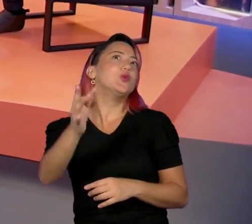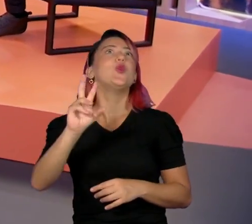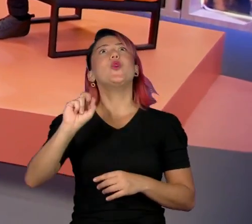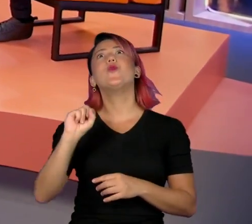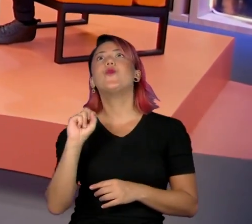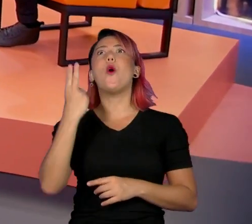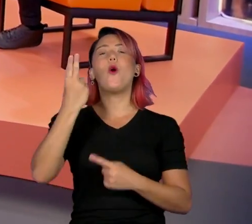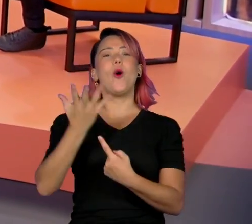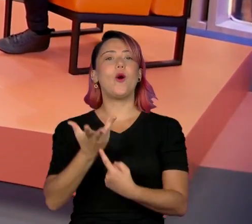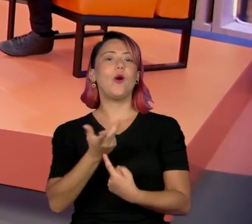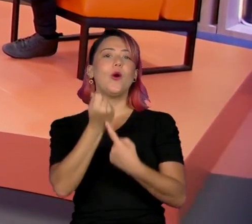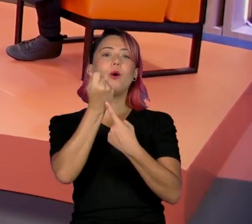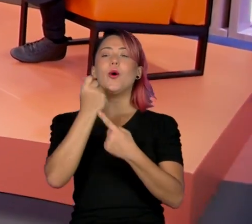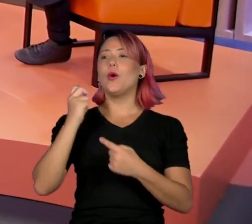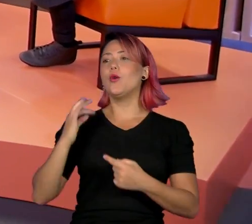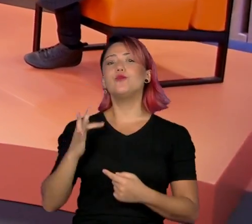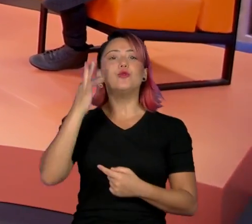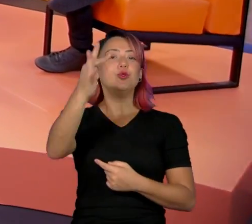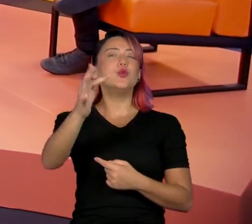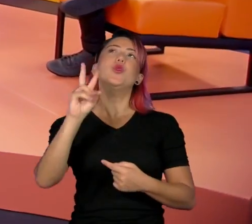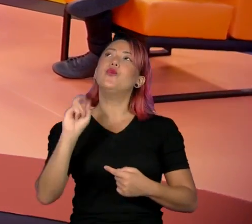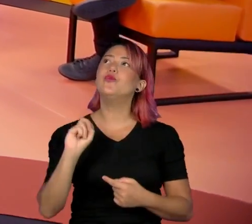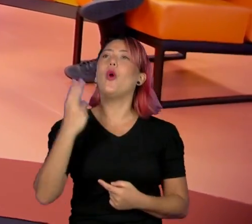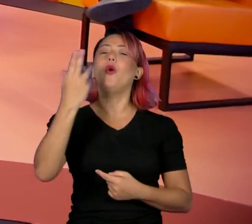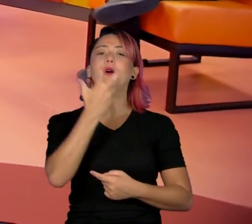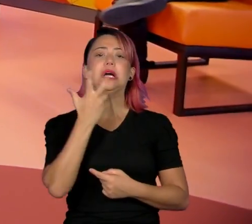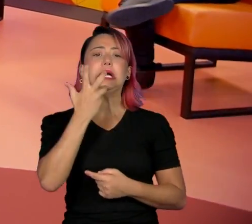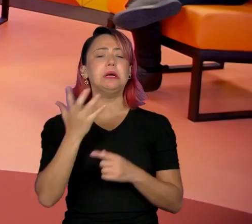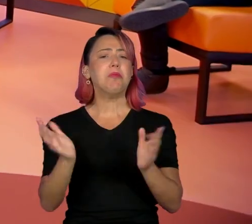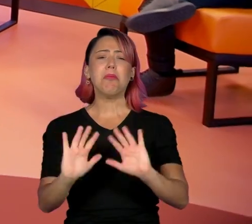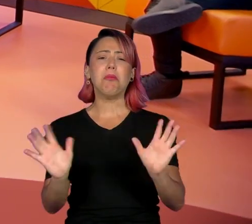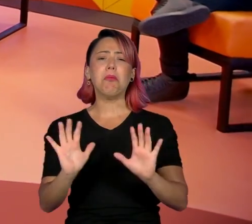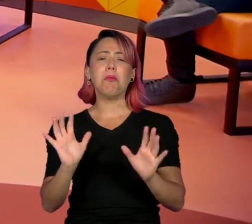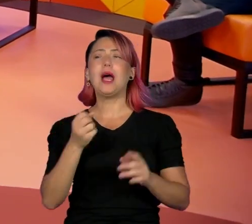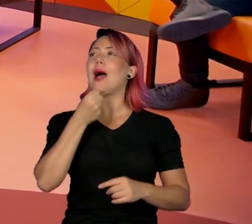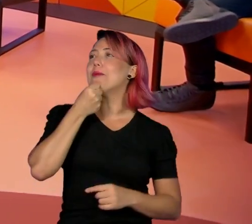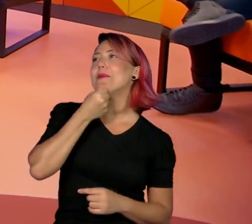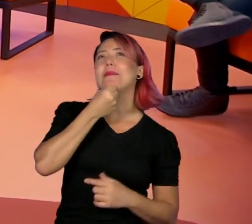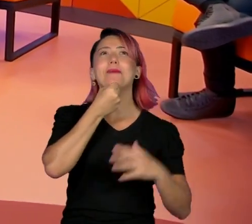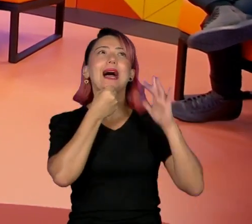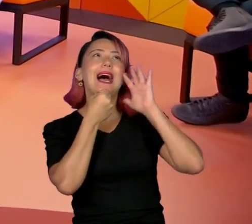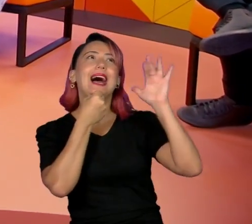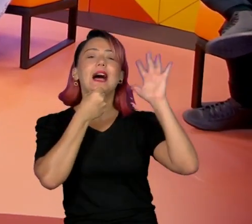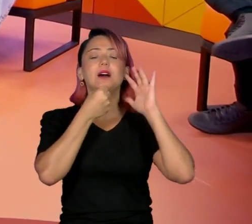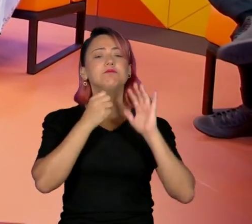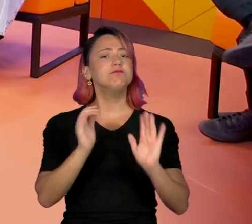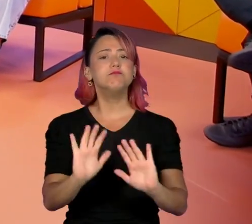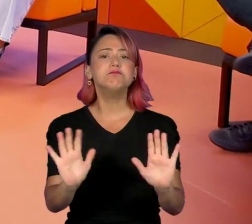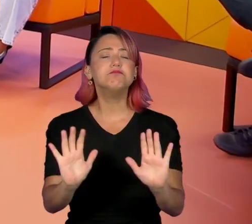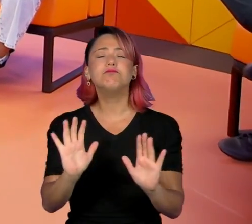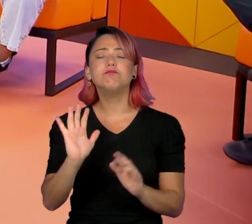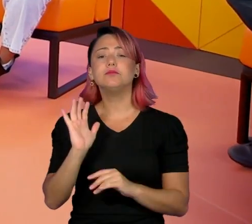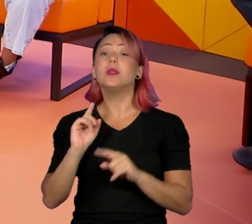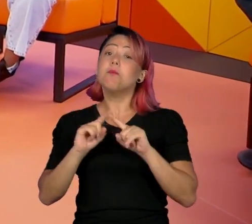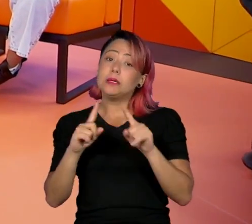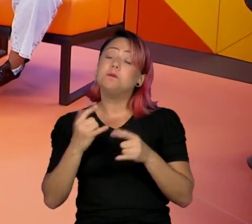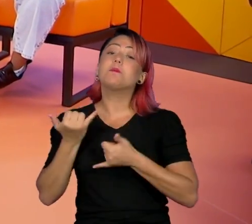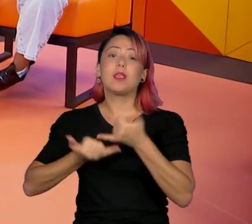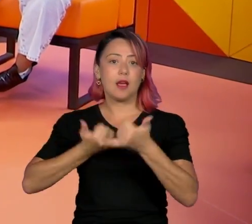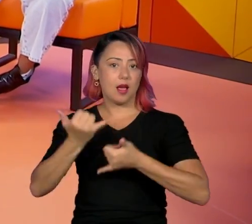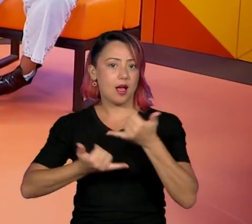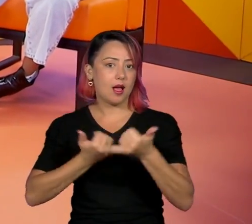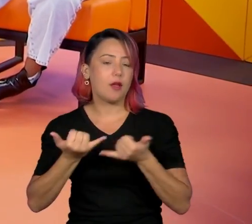uma cantora ou atriz e tal. Não era uma coisa que eu ficava imaginando. Eu brincava